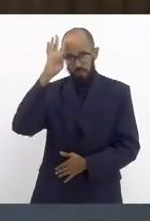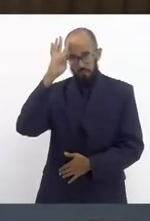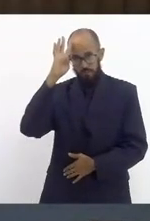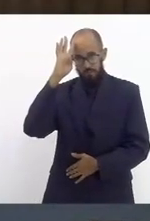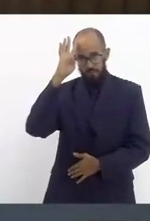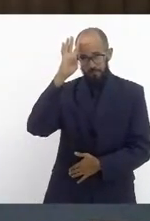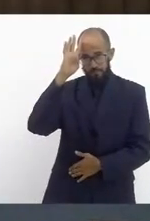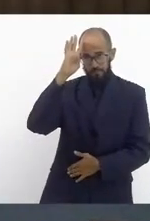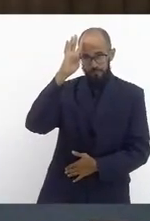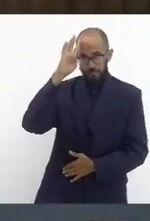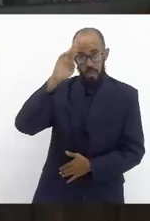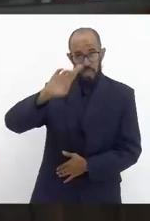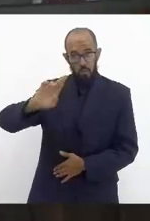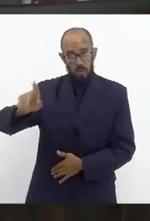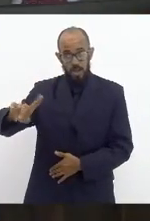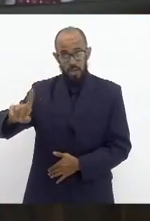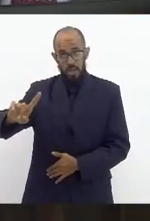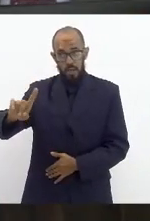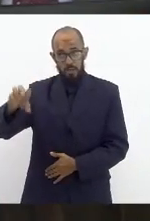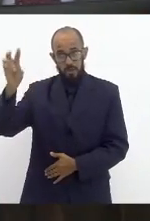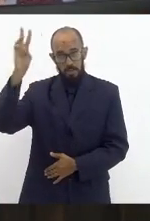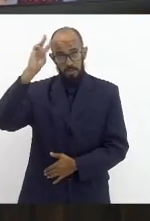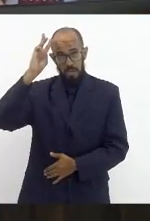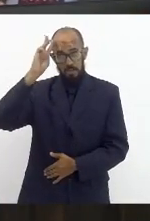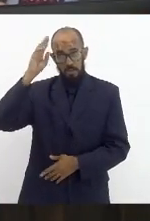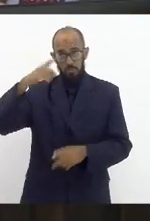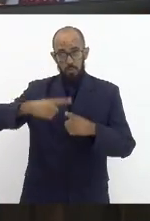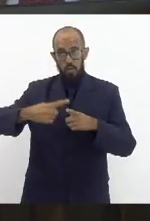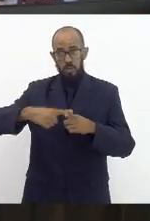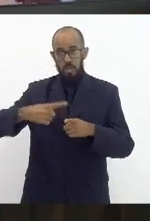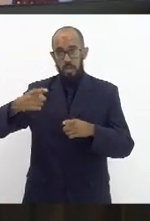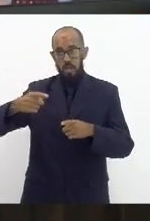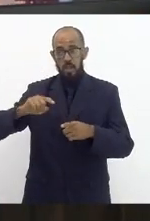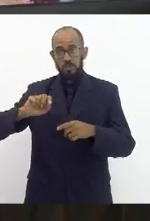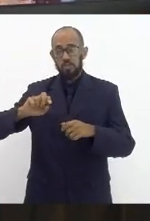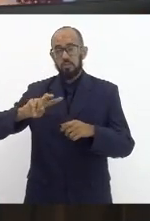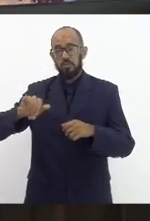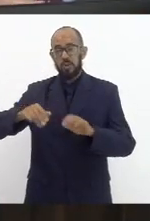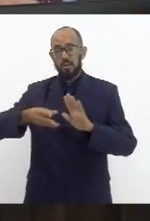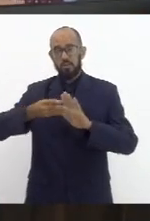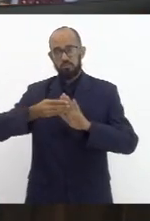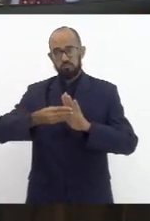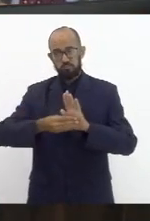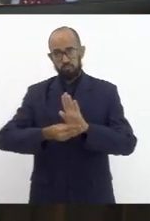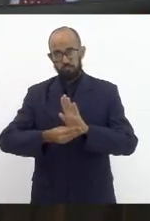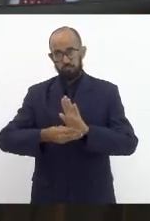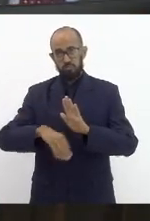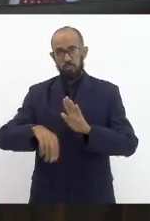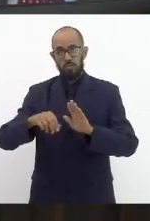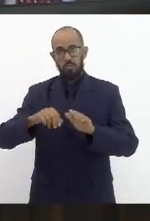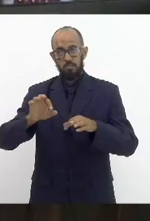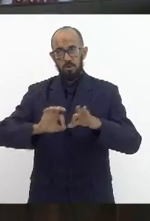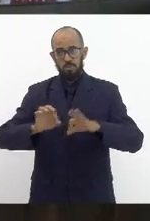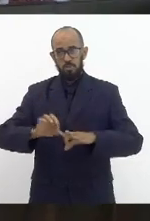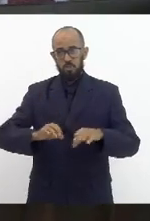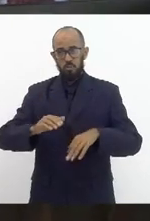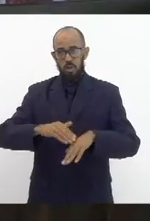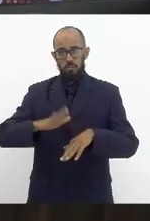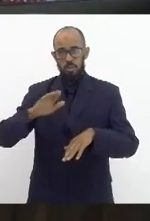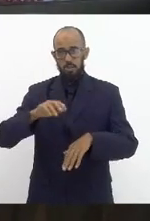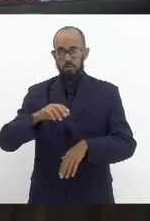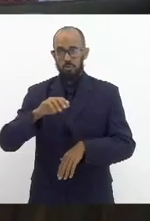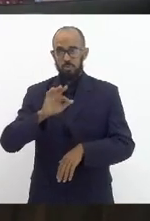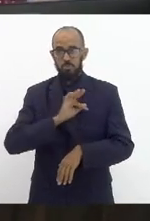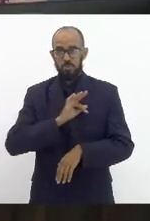Não estará terça. Não estará terça, porque nós vamos trazer a pauta, o projeto da Polícia Civil, do aumento. Vamos